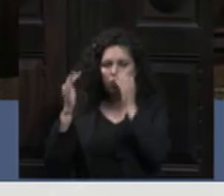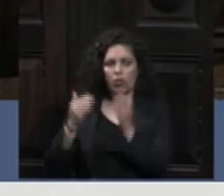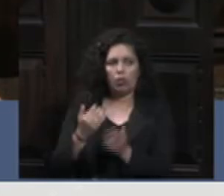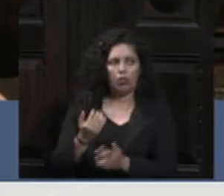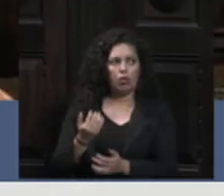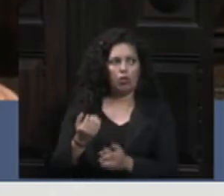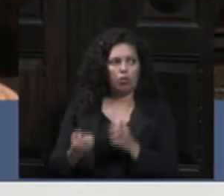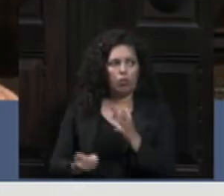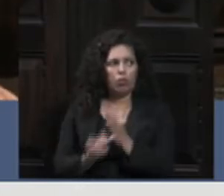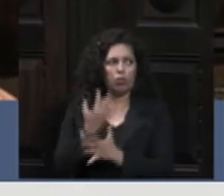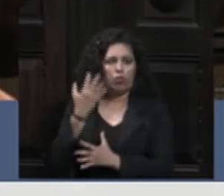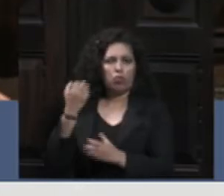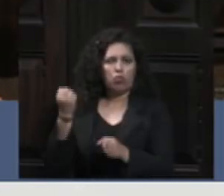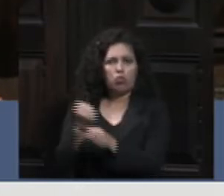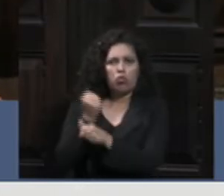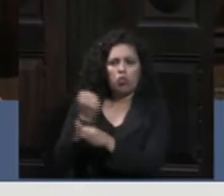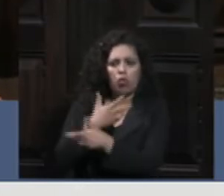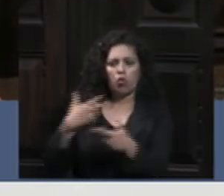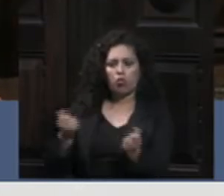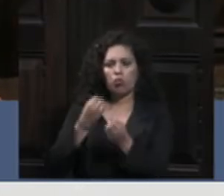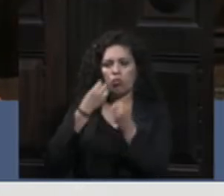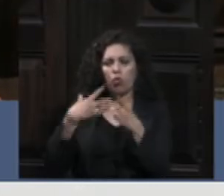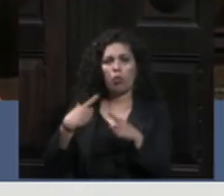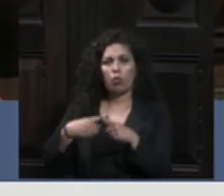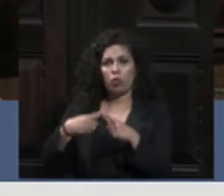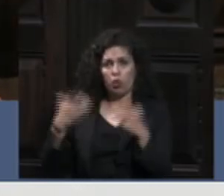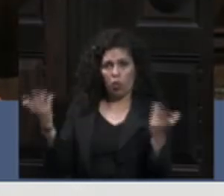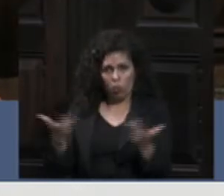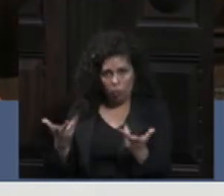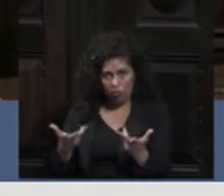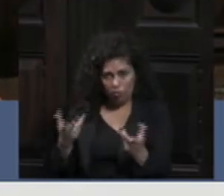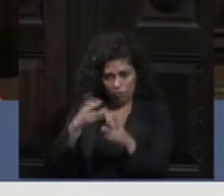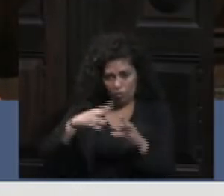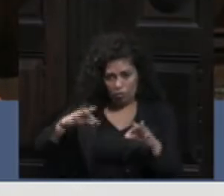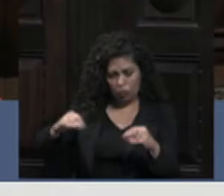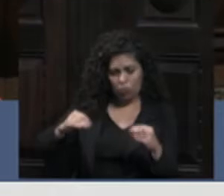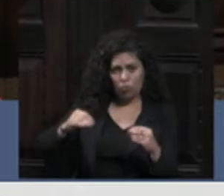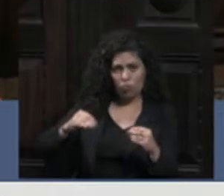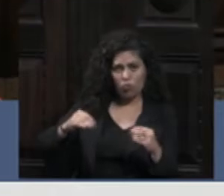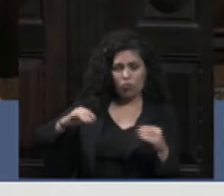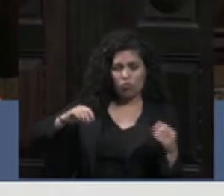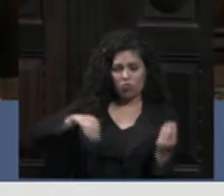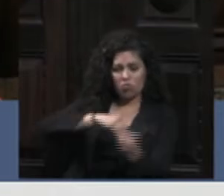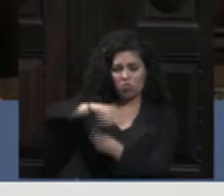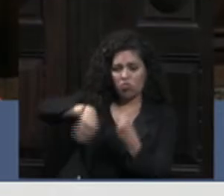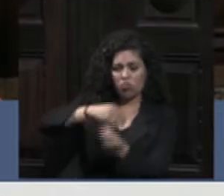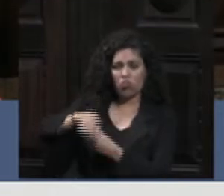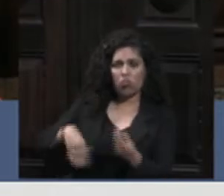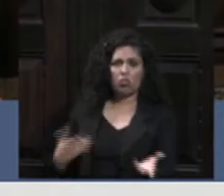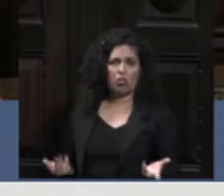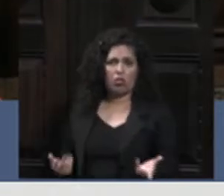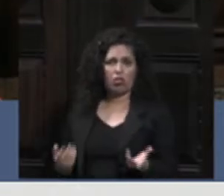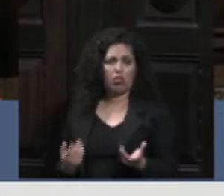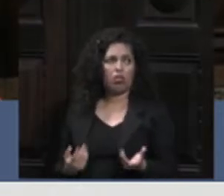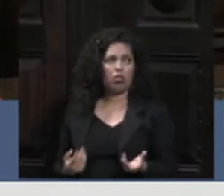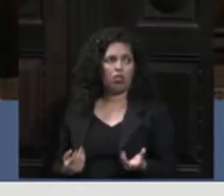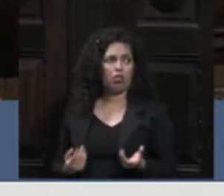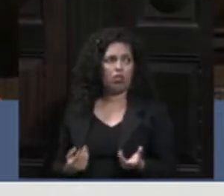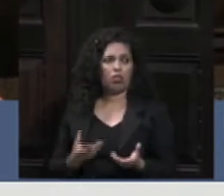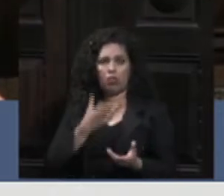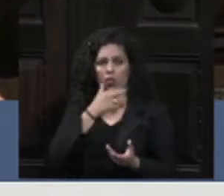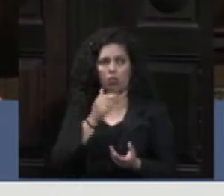porque hoje ela está turvada e ameaçada. Então,